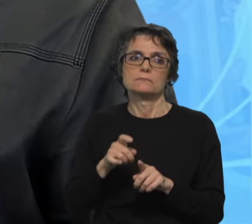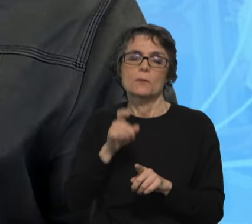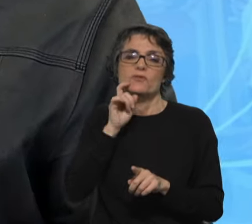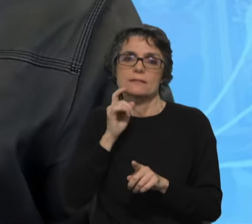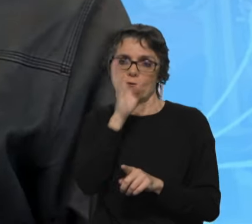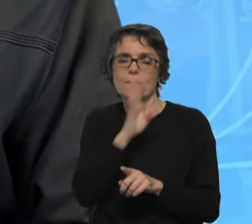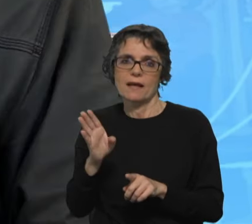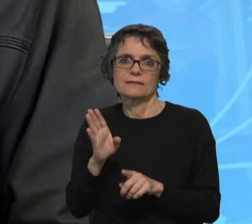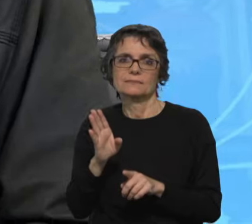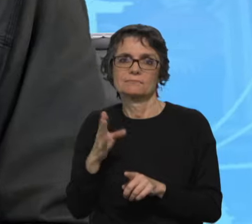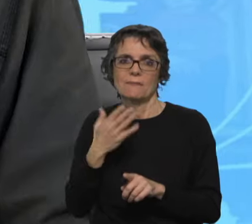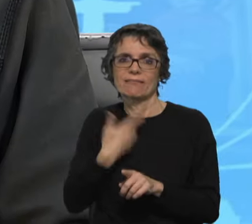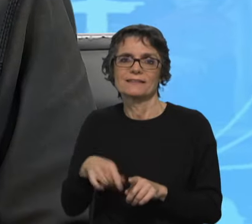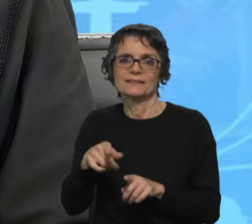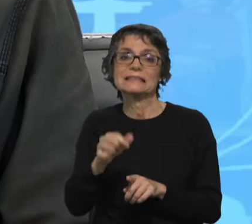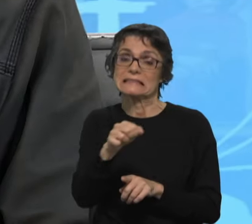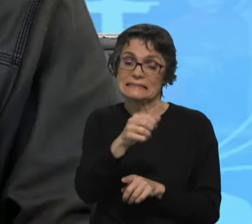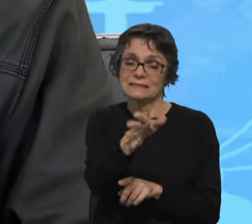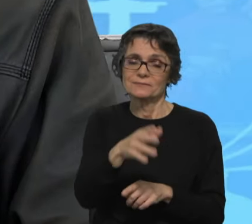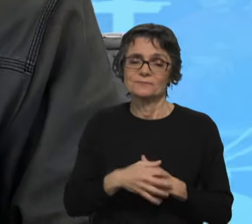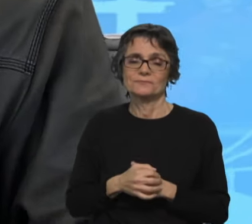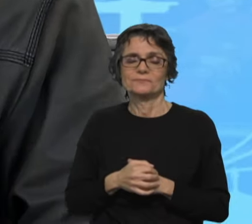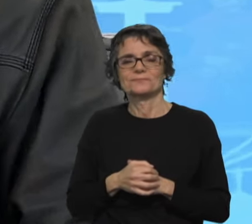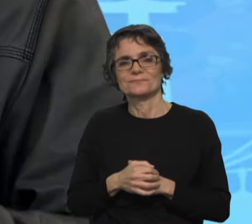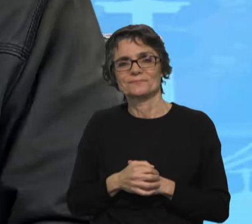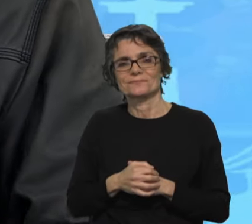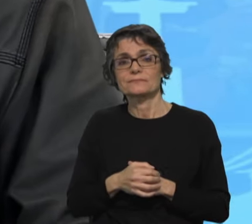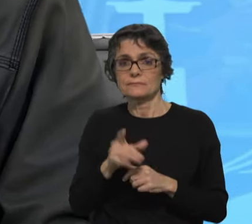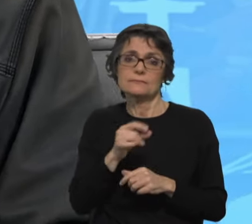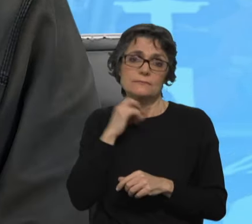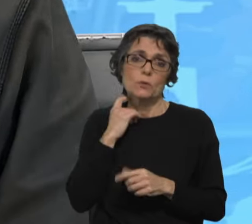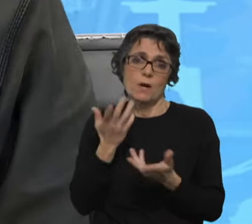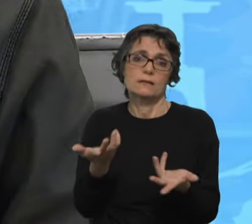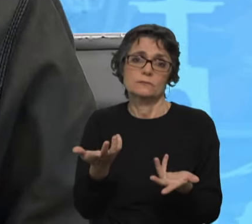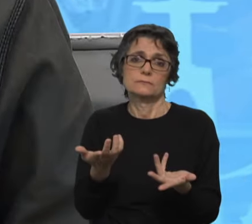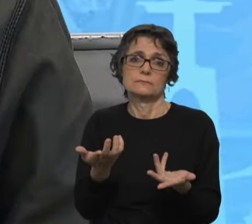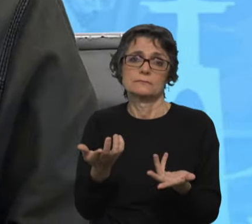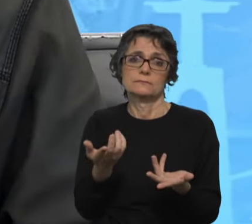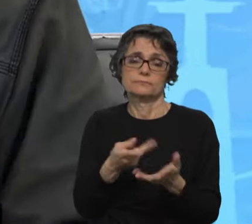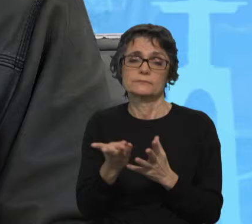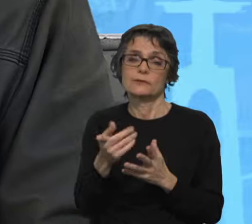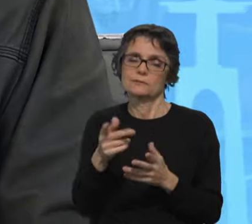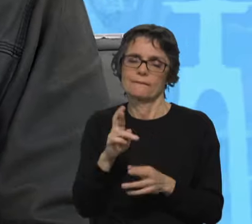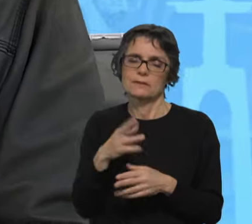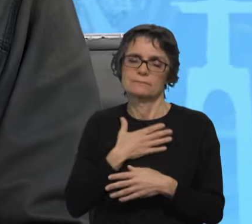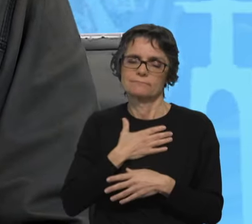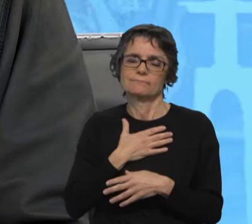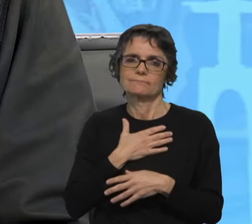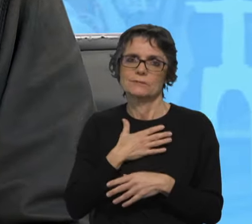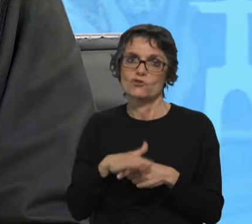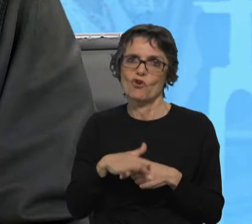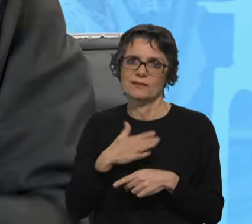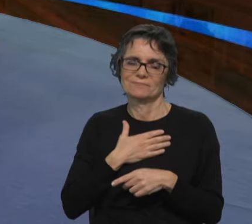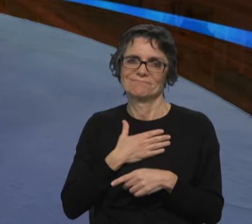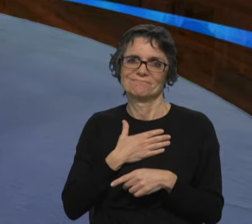precisamente E daí que os próprios pcos porque são de facto nós temos tido também essa sorte na nossa na nossa no